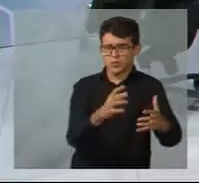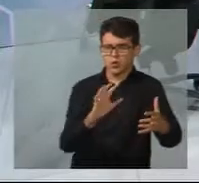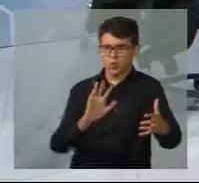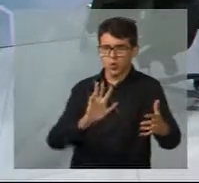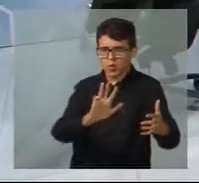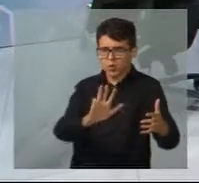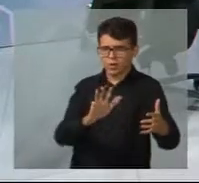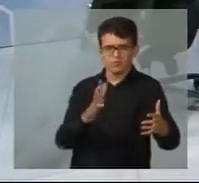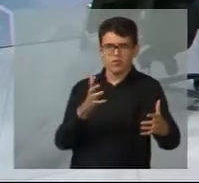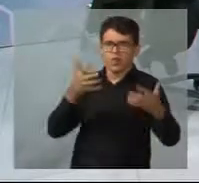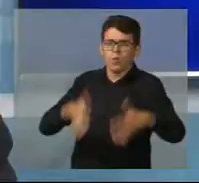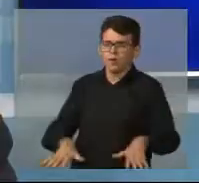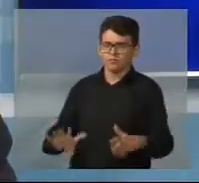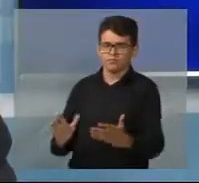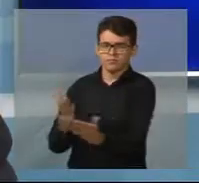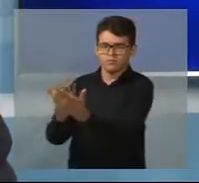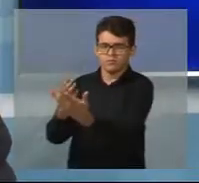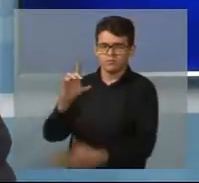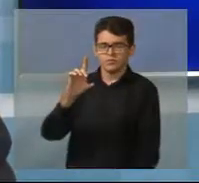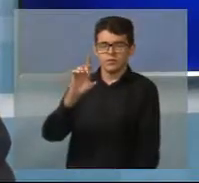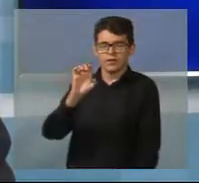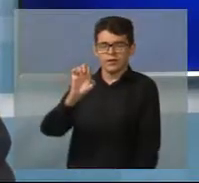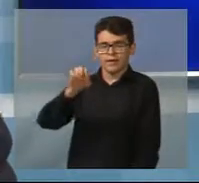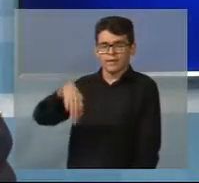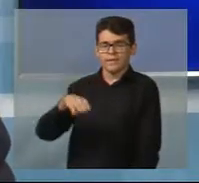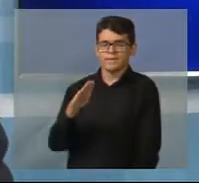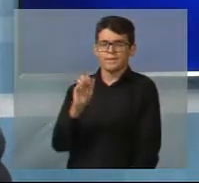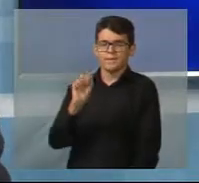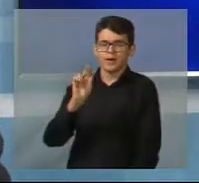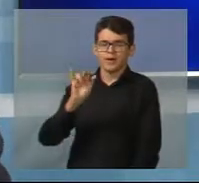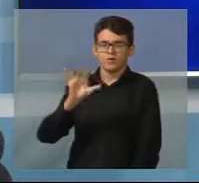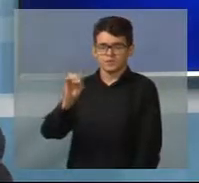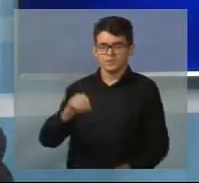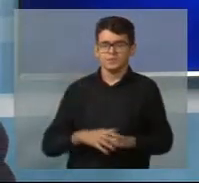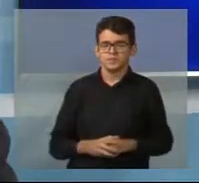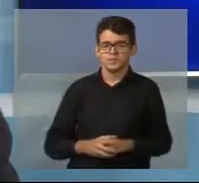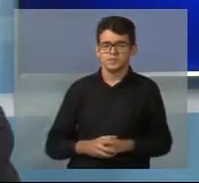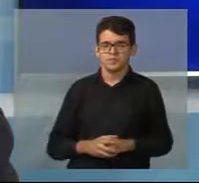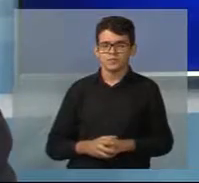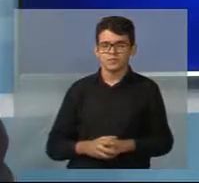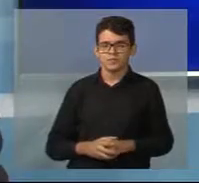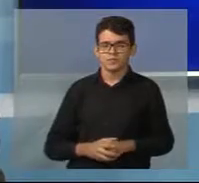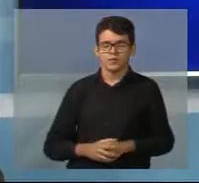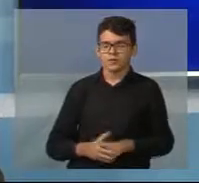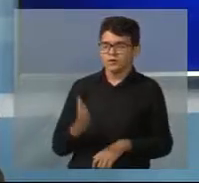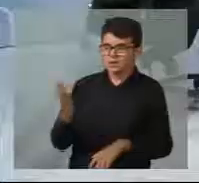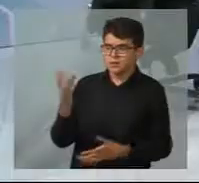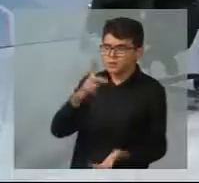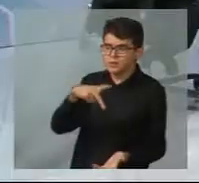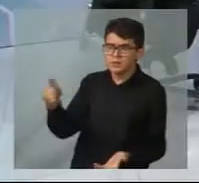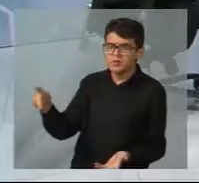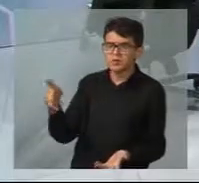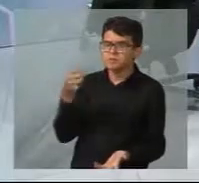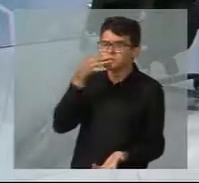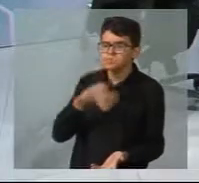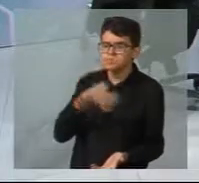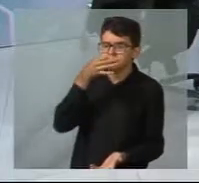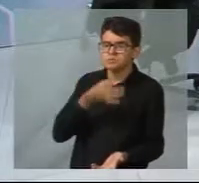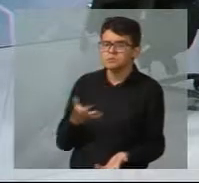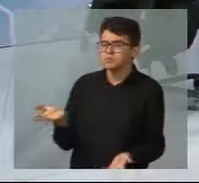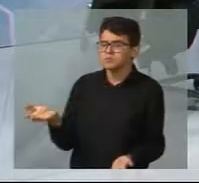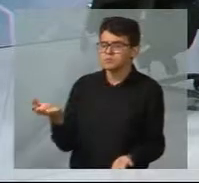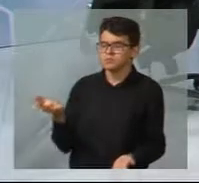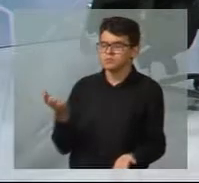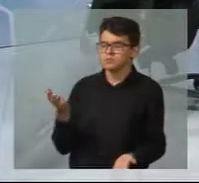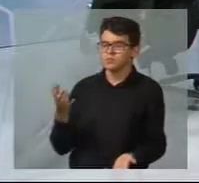aos Professor Rui, superiores. qual é a sua interpretação porque essa é a discussão que vai correr a partir de agora